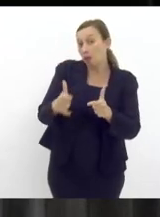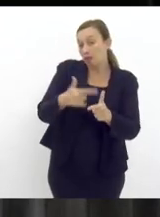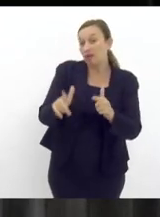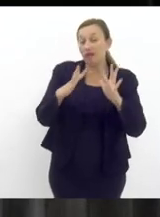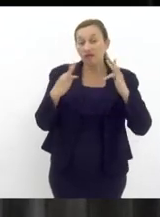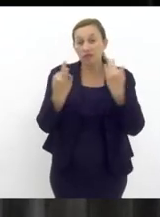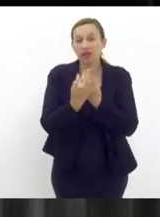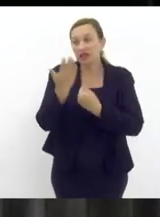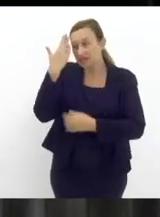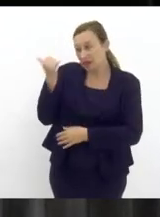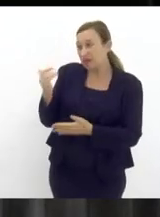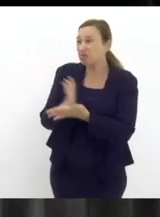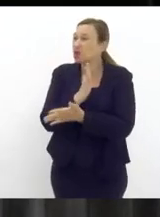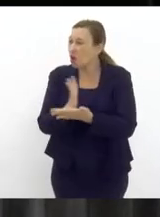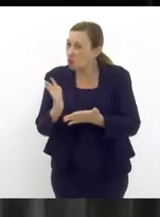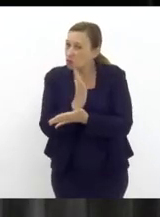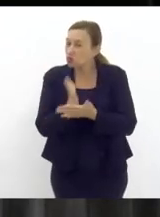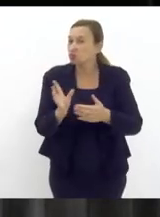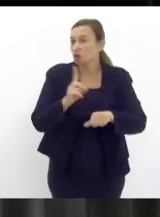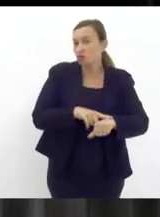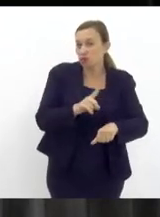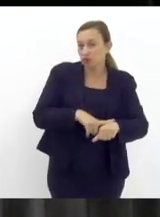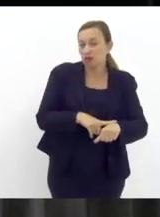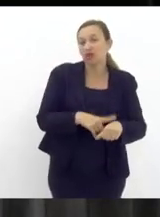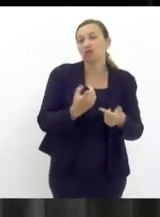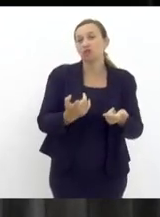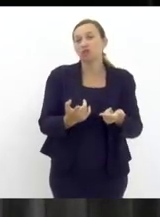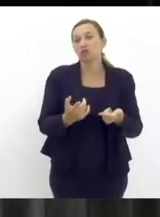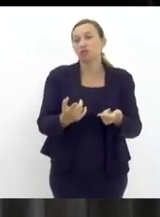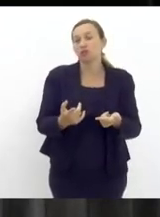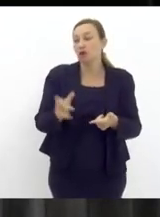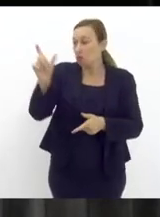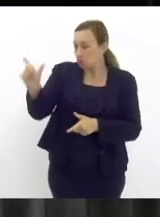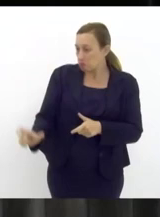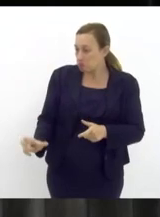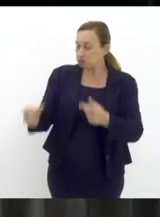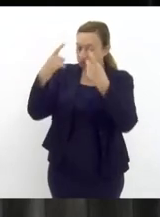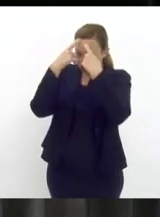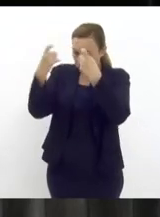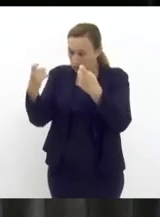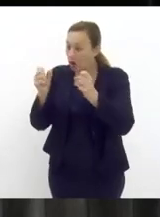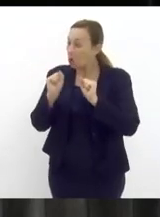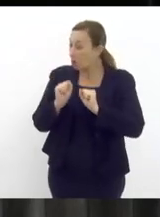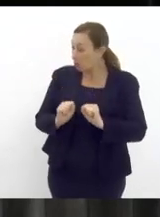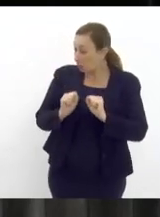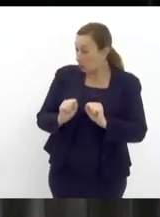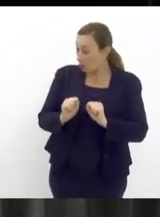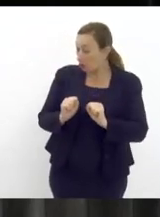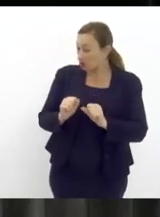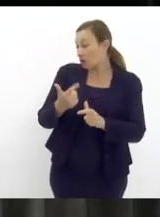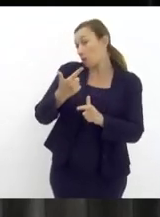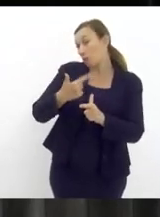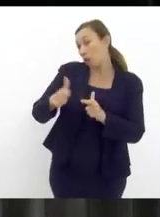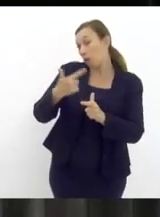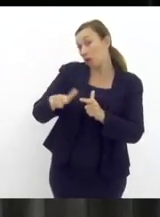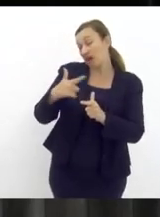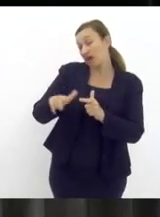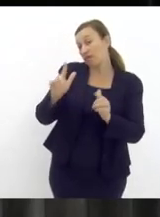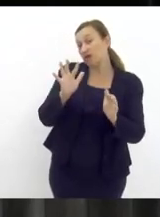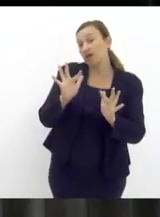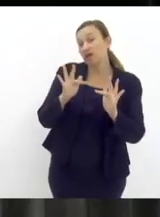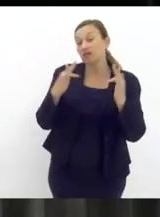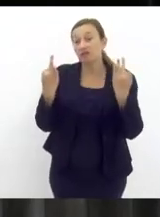sabe que em alguns casos autores de ataques a escolas podem ser vítimas de problemas de família como